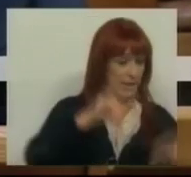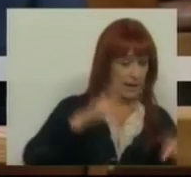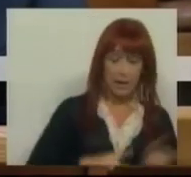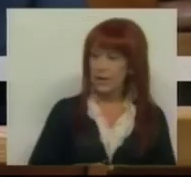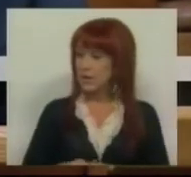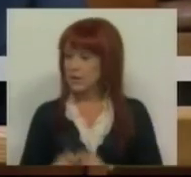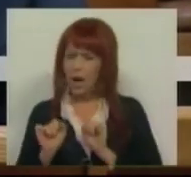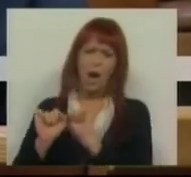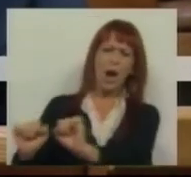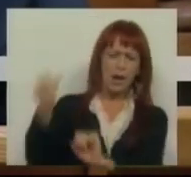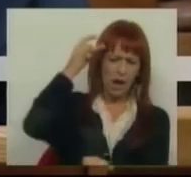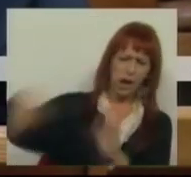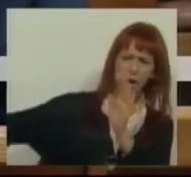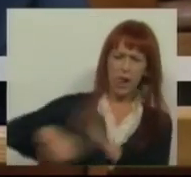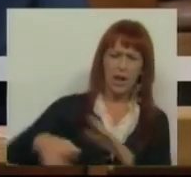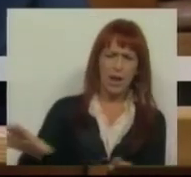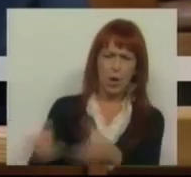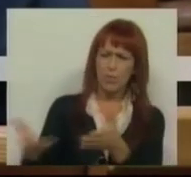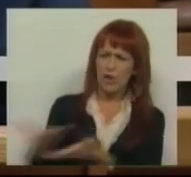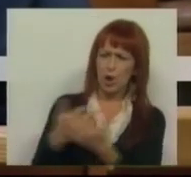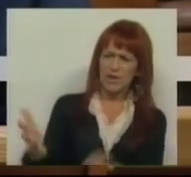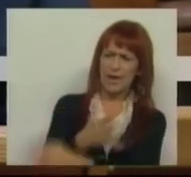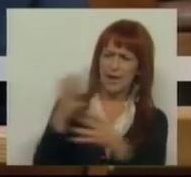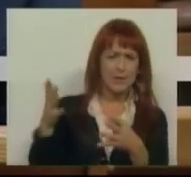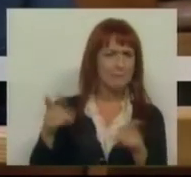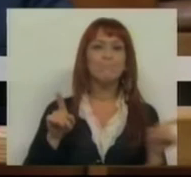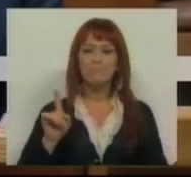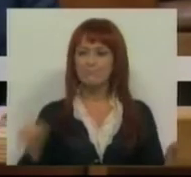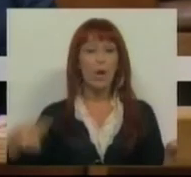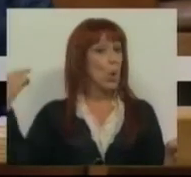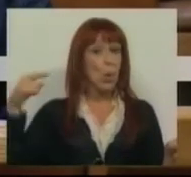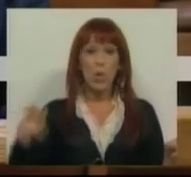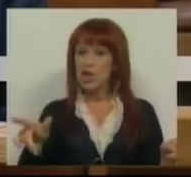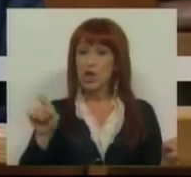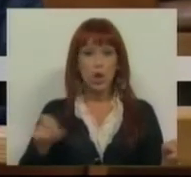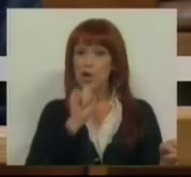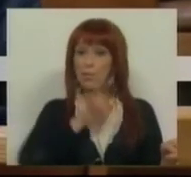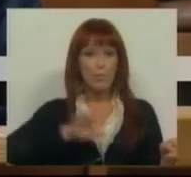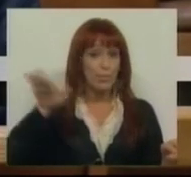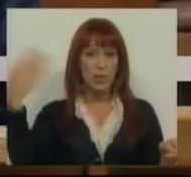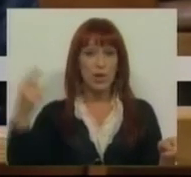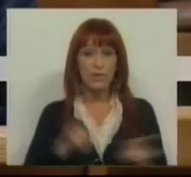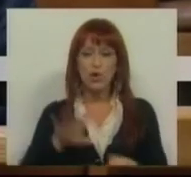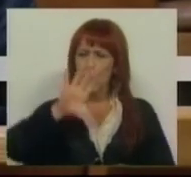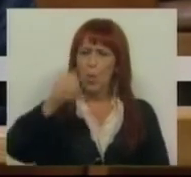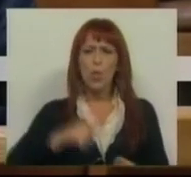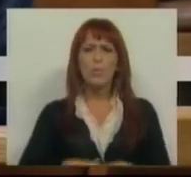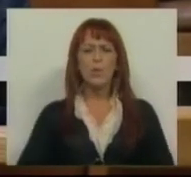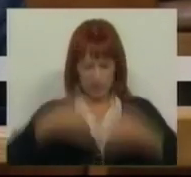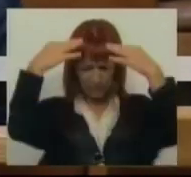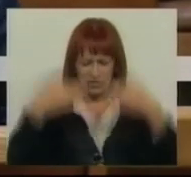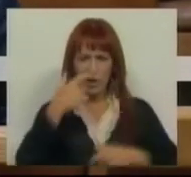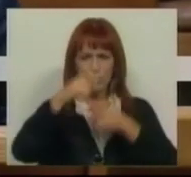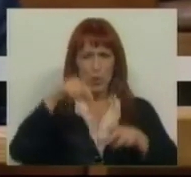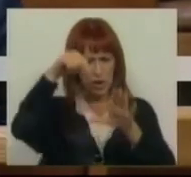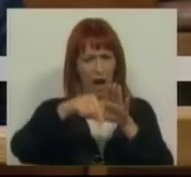e da recusa da chantagem dos grandes grupos económicos são as únicas escolhas possíveis para um país digno com